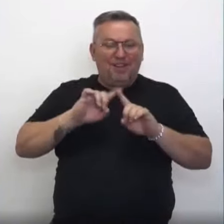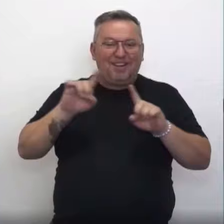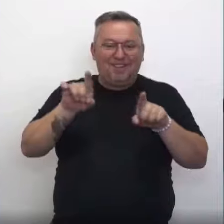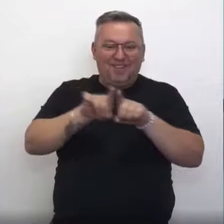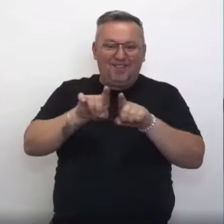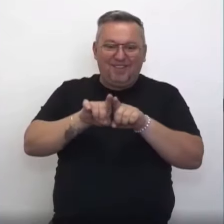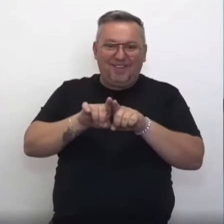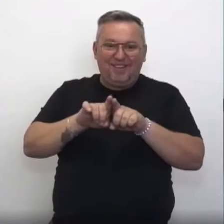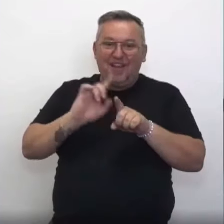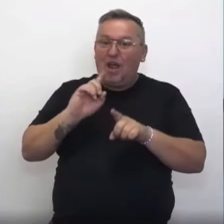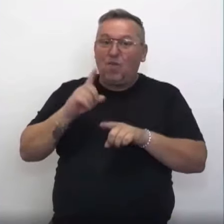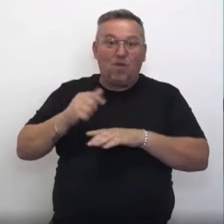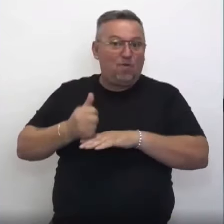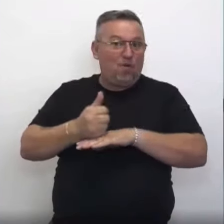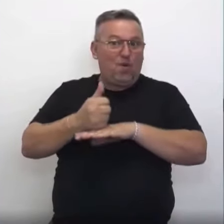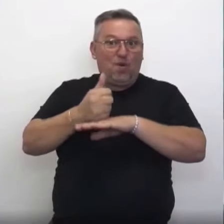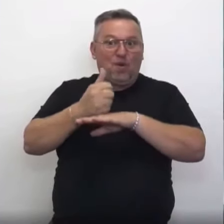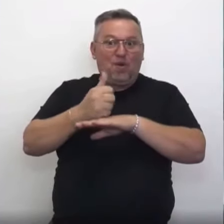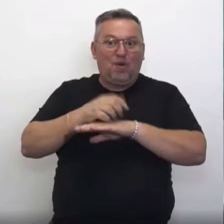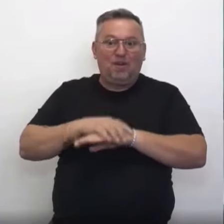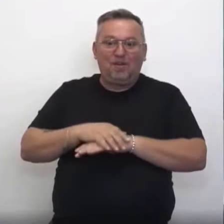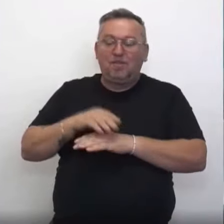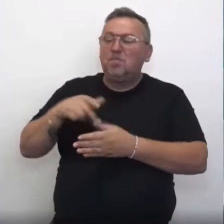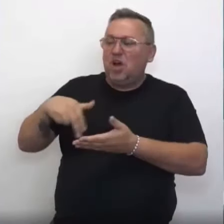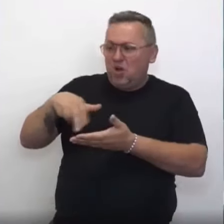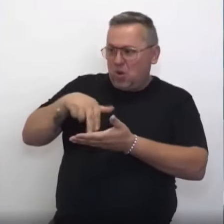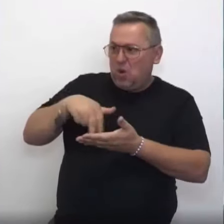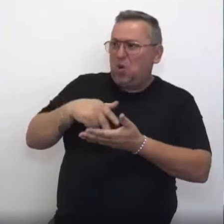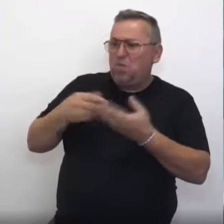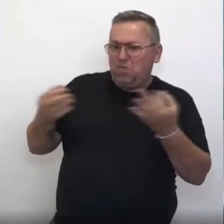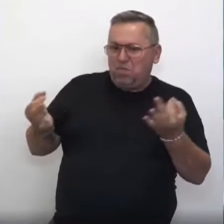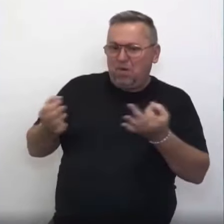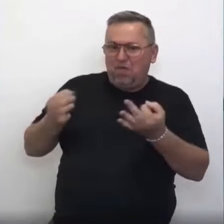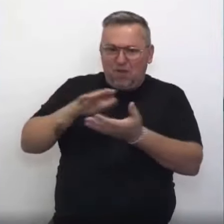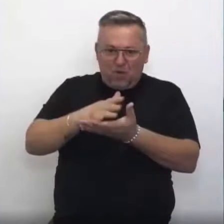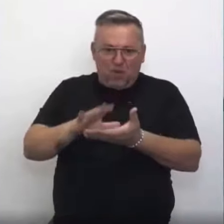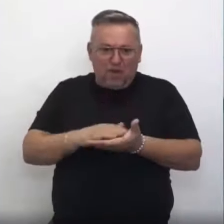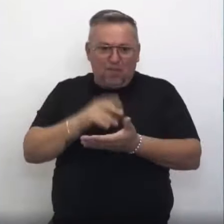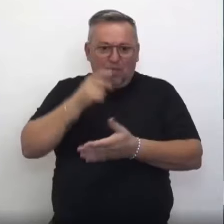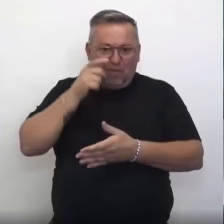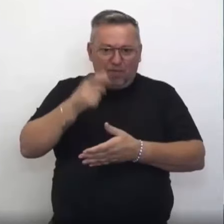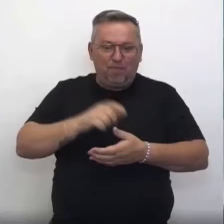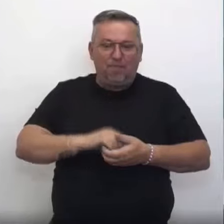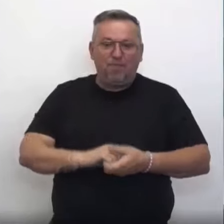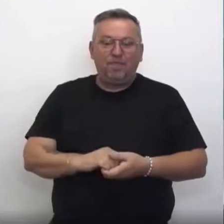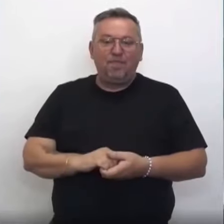tá, gente? Eu não sou profissional. Ah, mas ela samba bem, viu? Então, vamos lá.